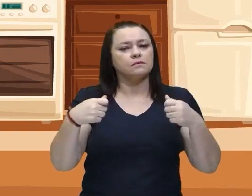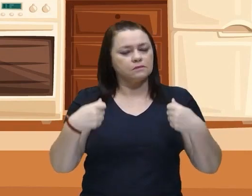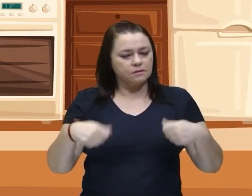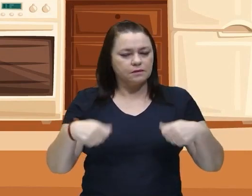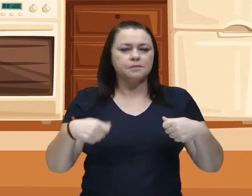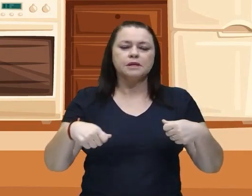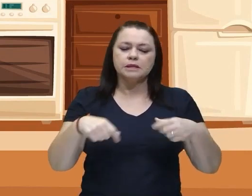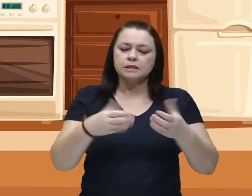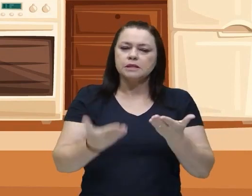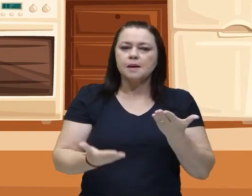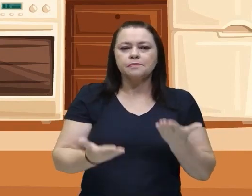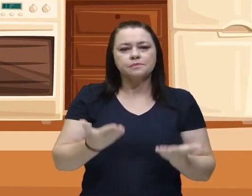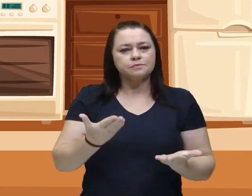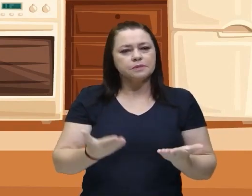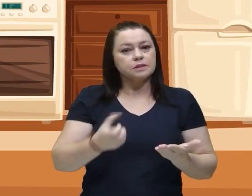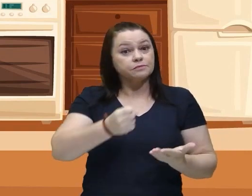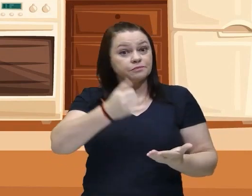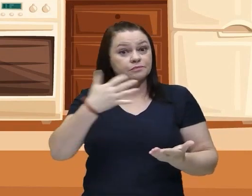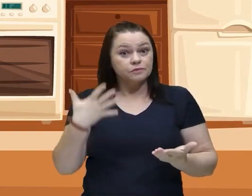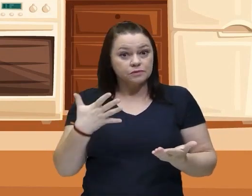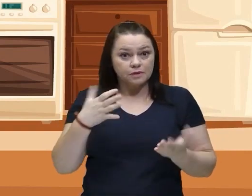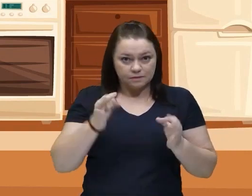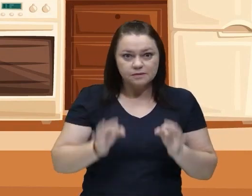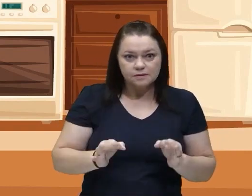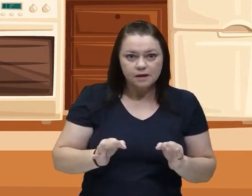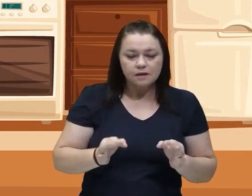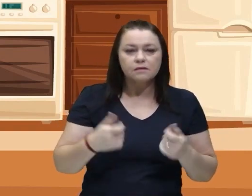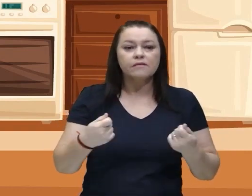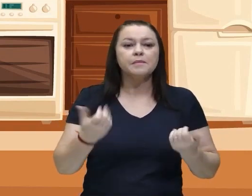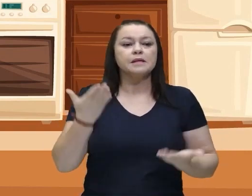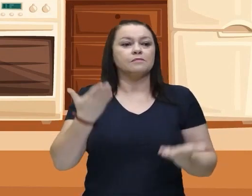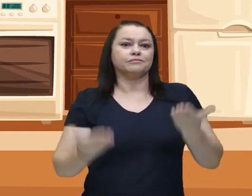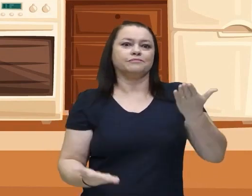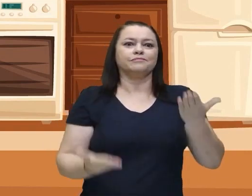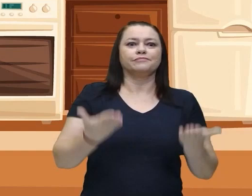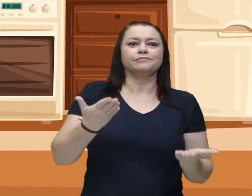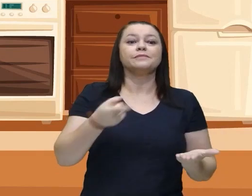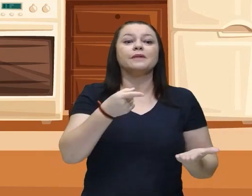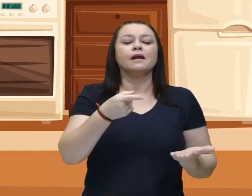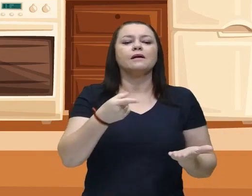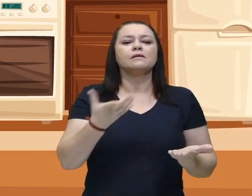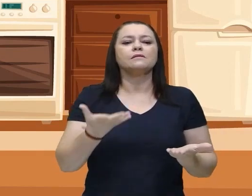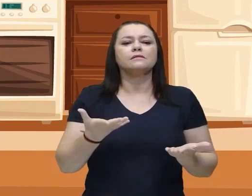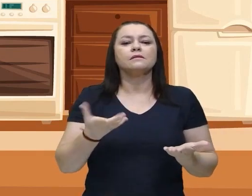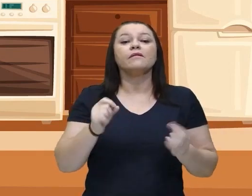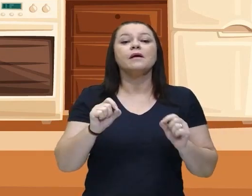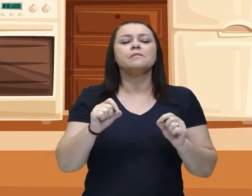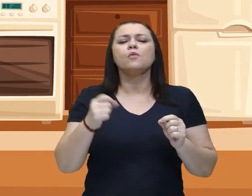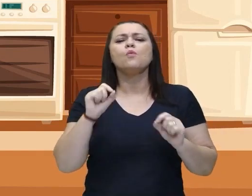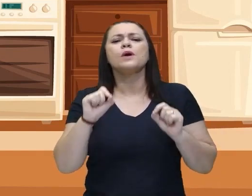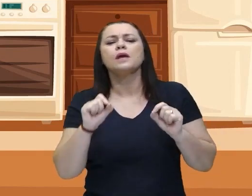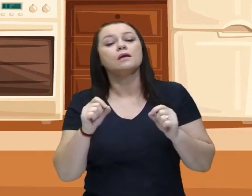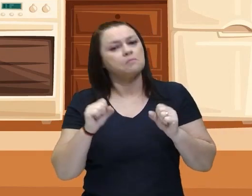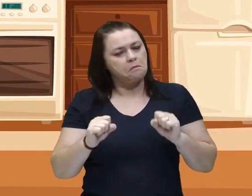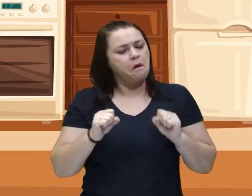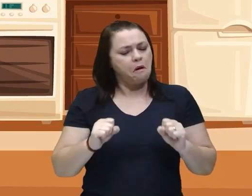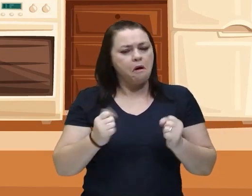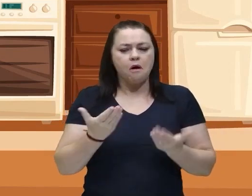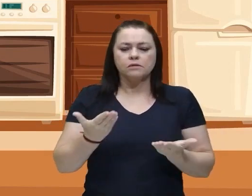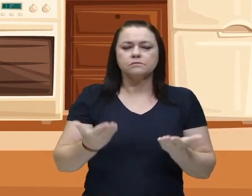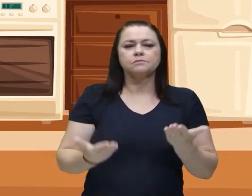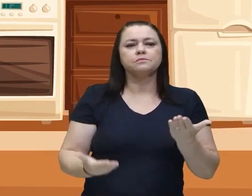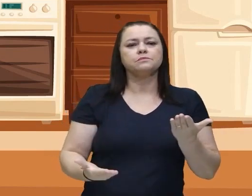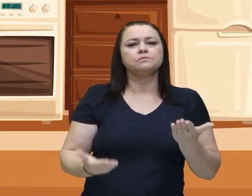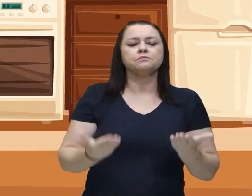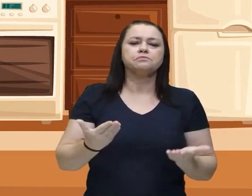não é verdade? Se você, por exemplo, tiver que vai precisar da balança, para medir o quê, professor? Eu posso querer pesar uma quantidade